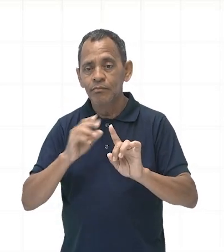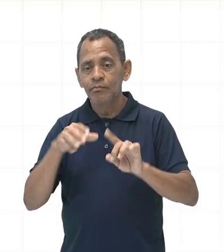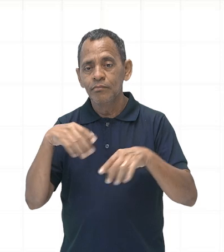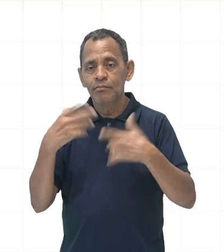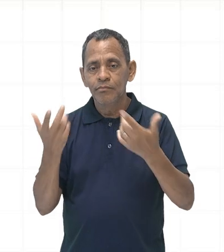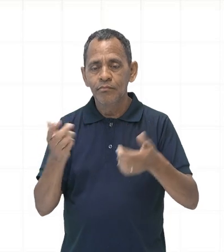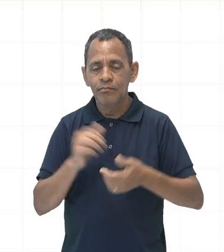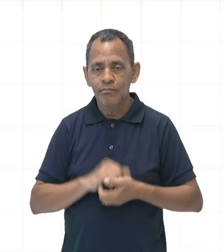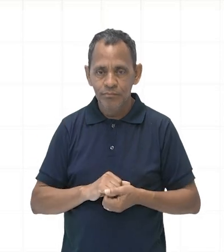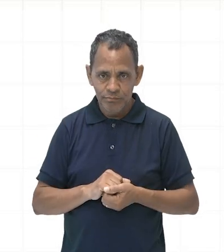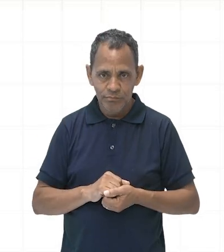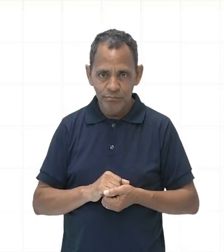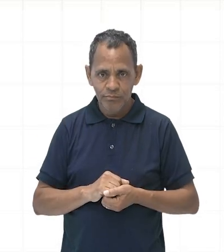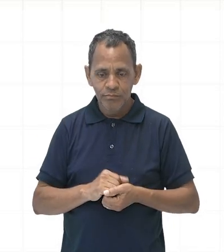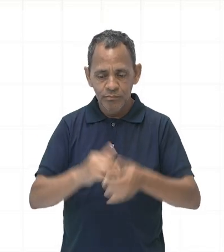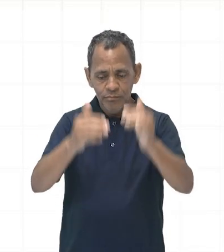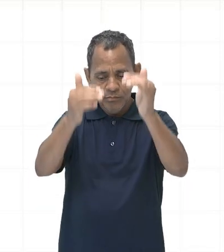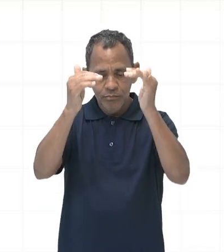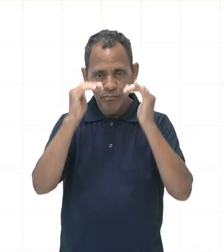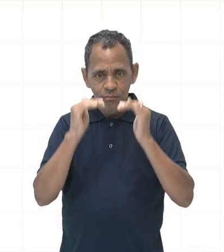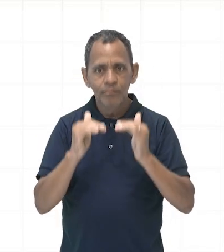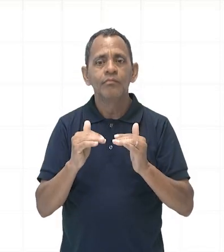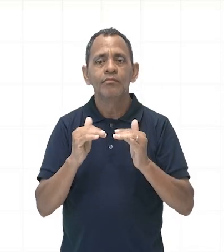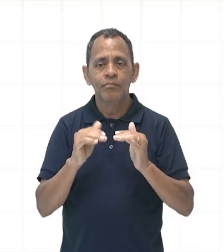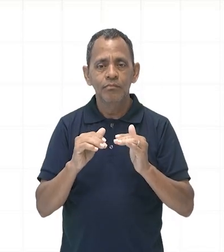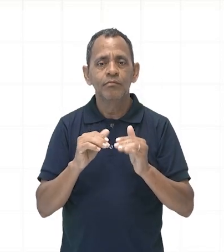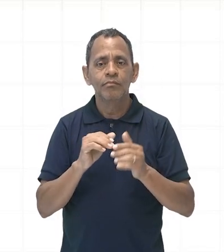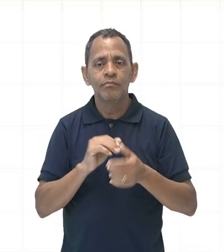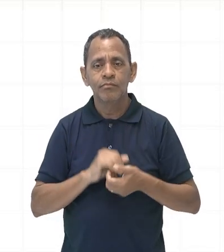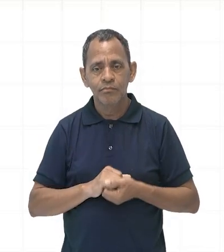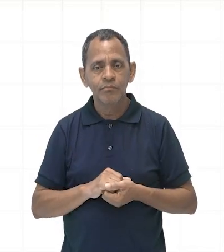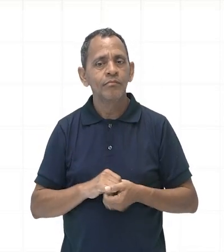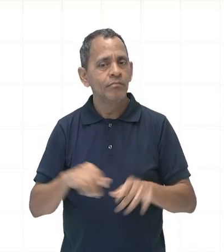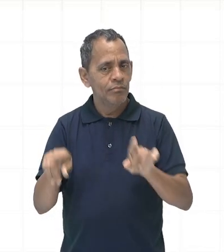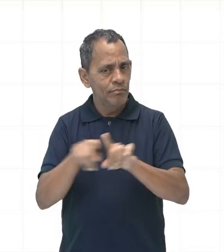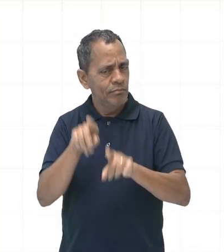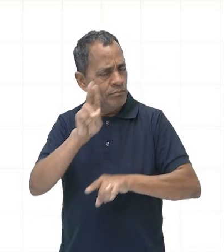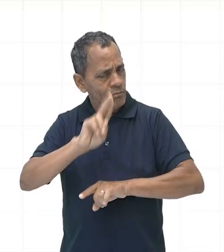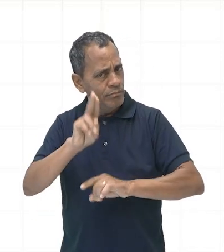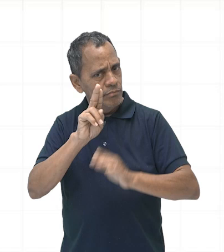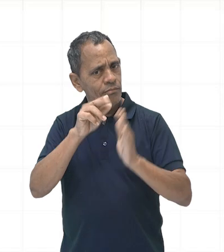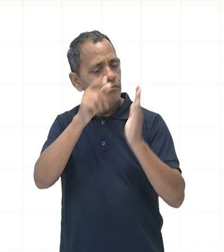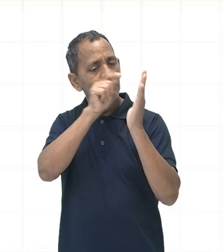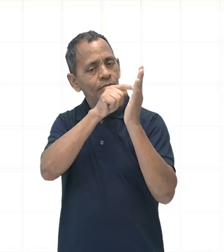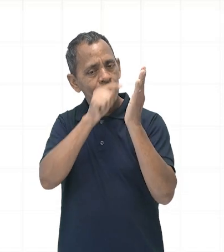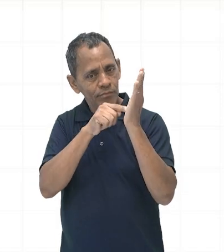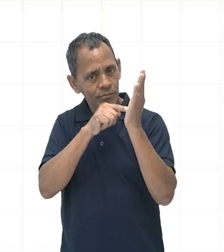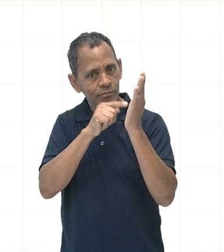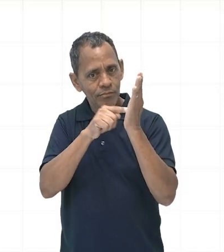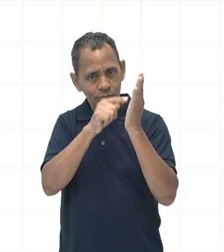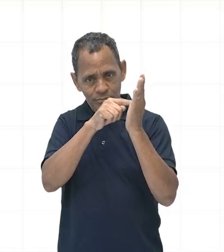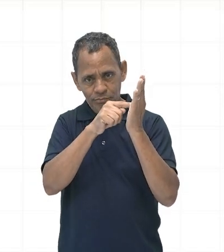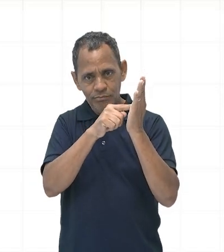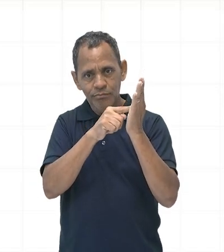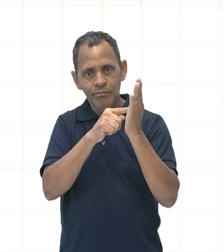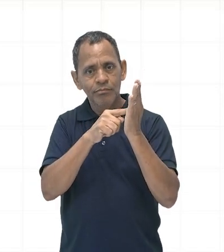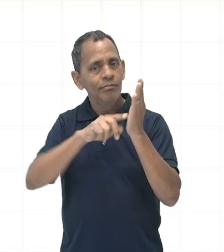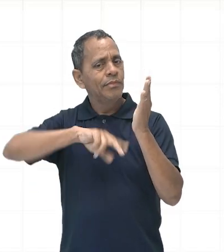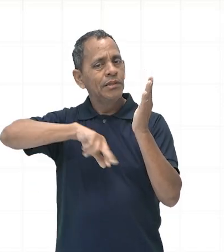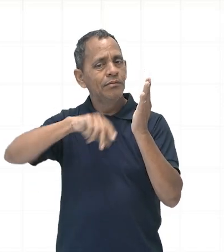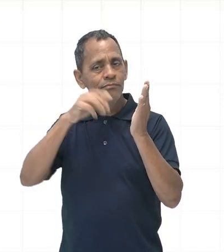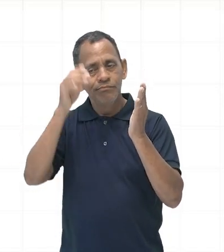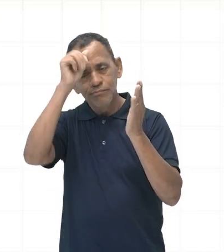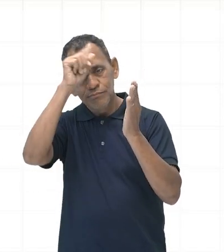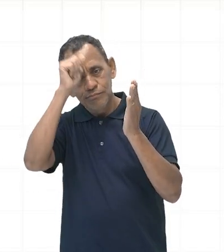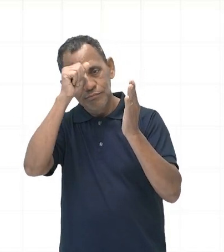bytes. E aí, né, fazendo essa multiplicação também na calculadora, né, porque aqui a intenção não é a gente aprender a multiplicar, né, a